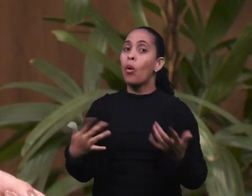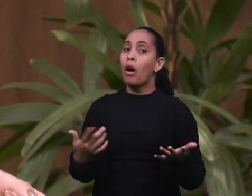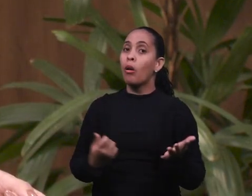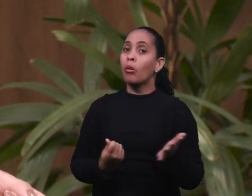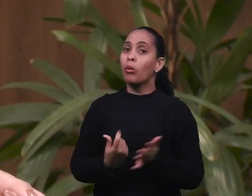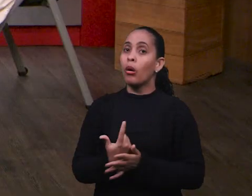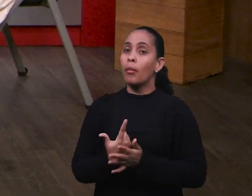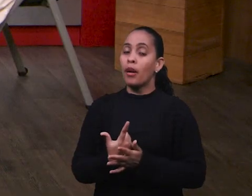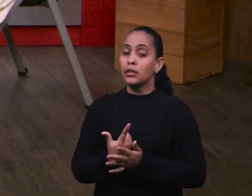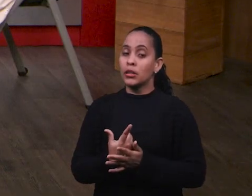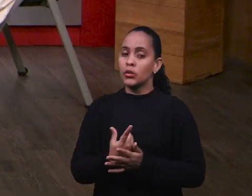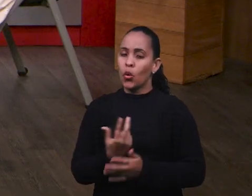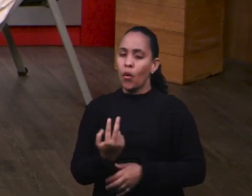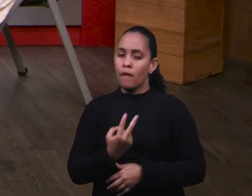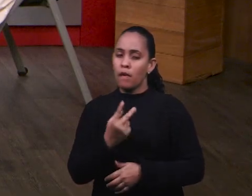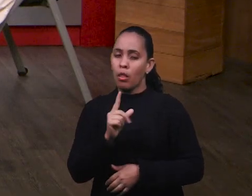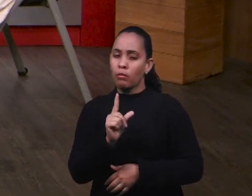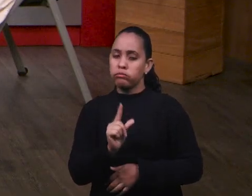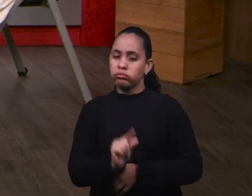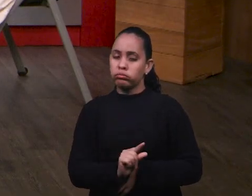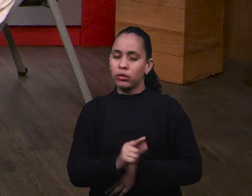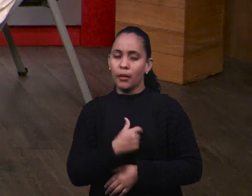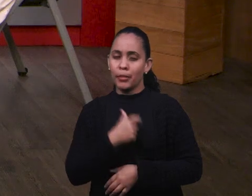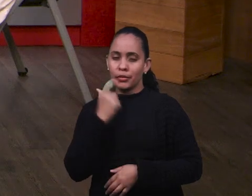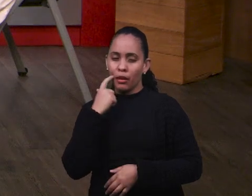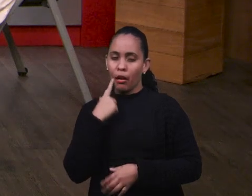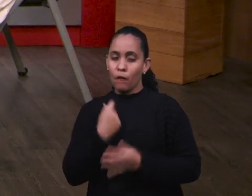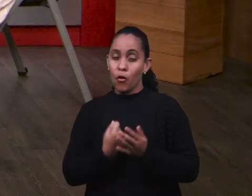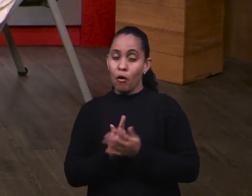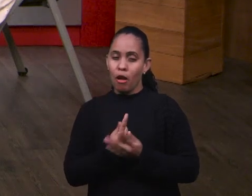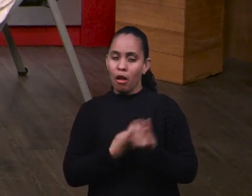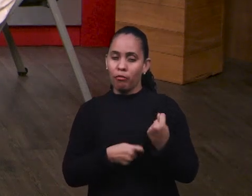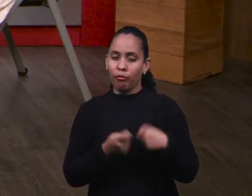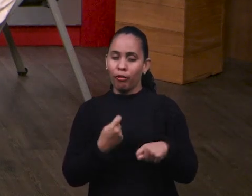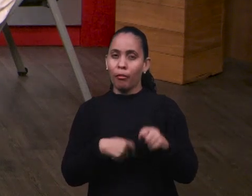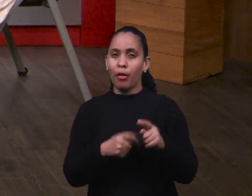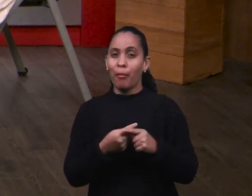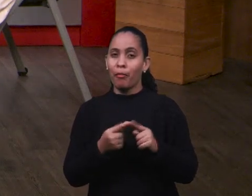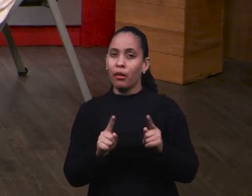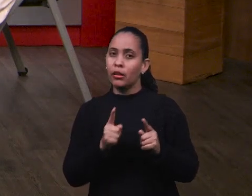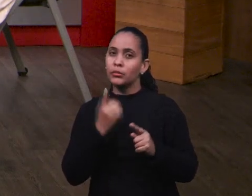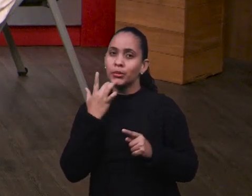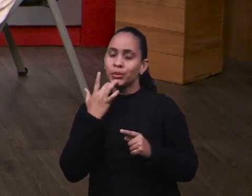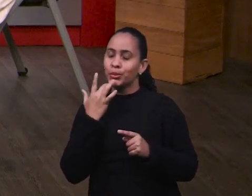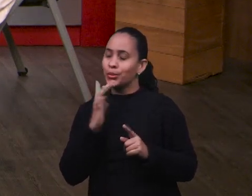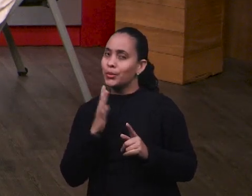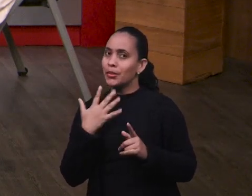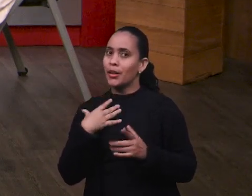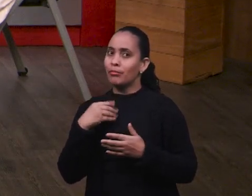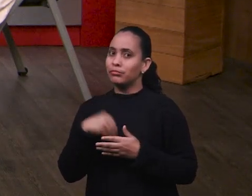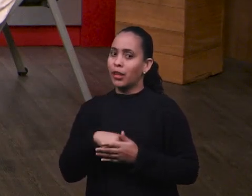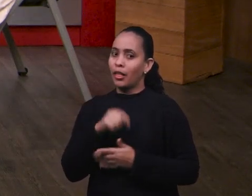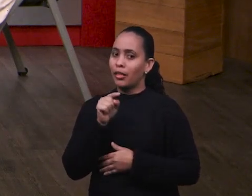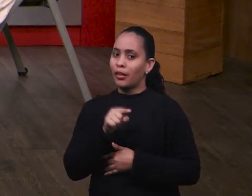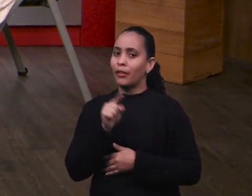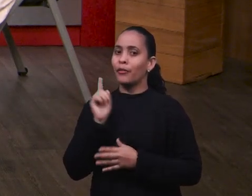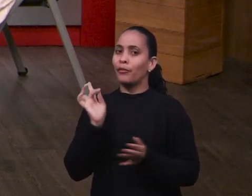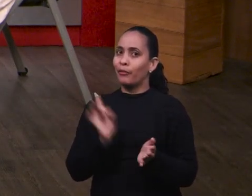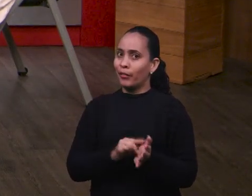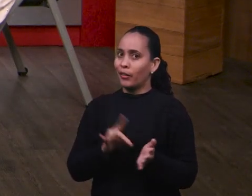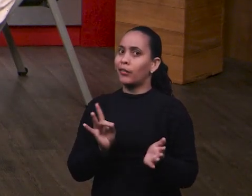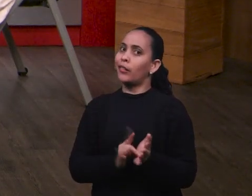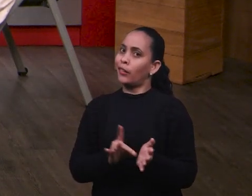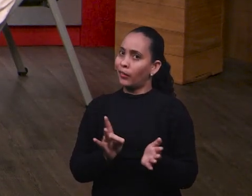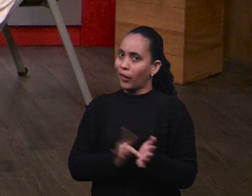vezes está um pouquinho mais em conta, né? Aí pensa, né? Vou economizar, mas aí não sabe se realmente aquele medicamento é